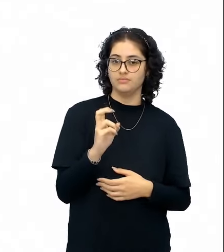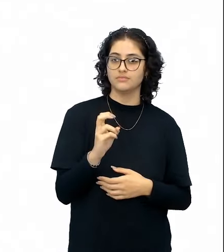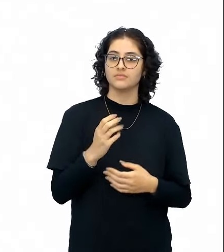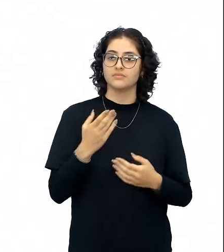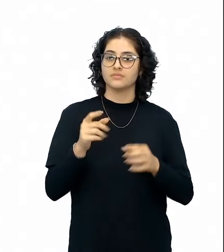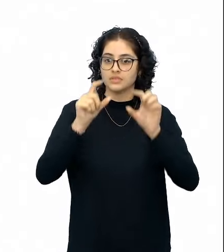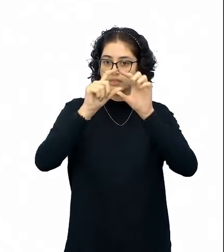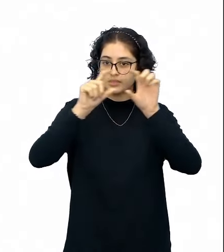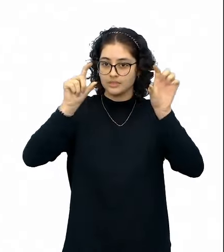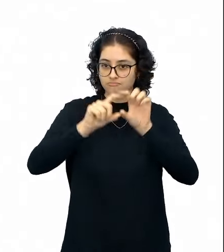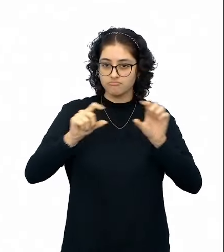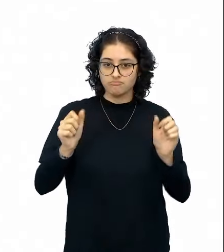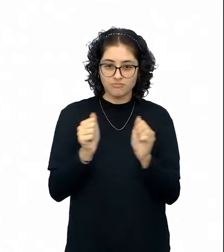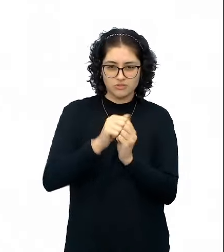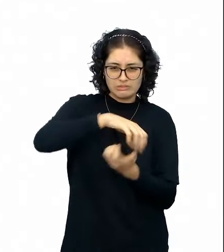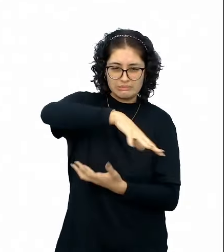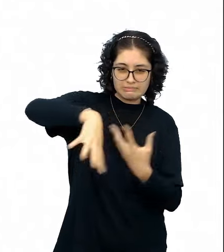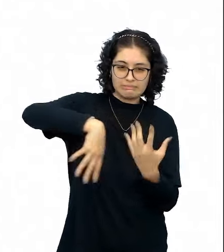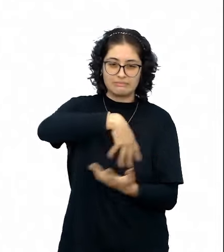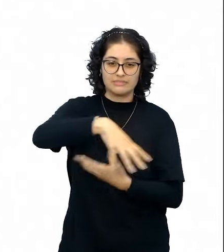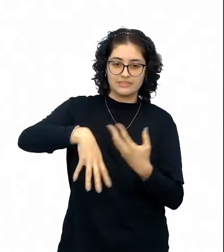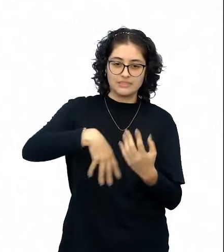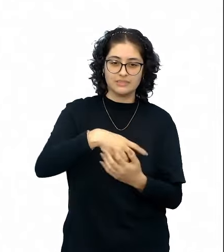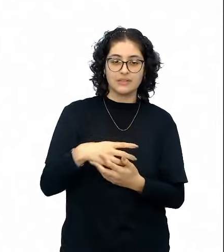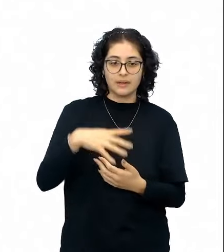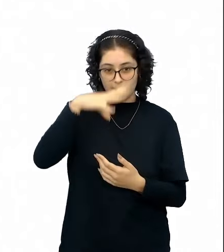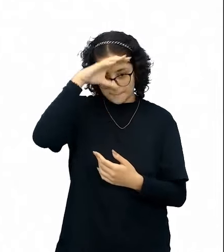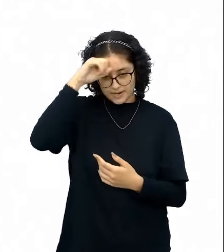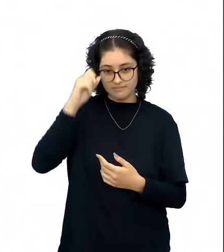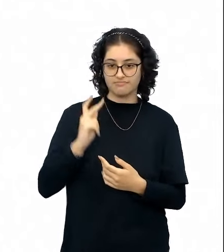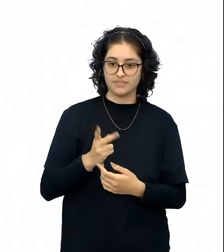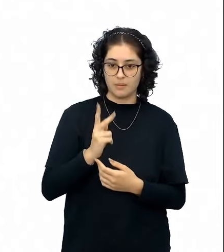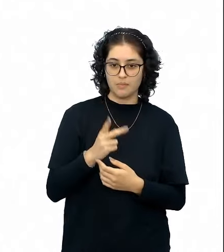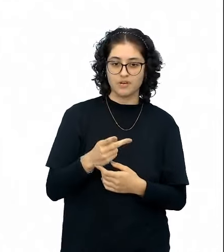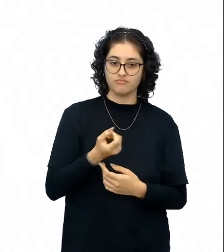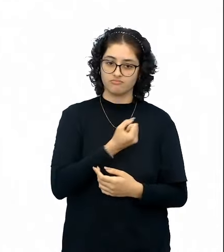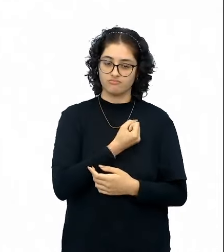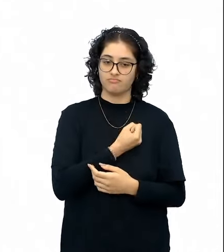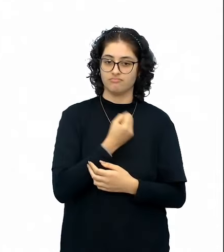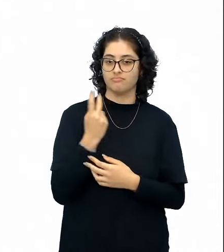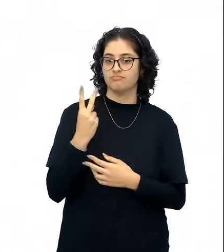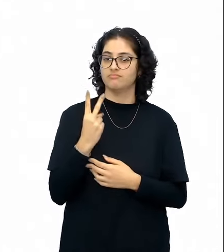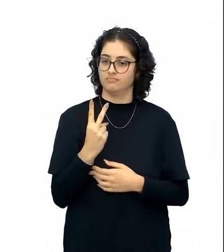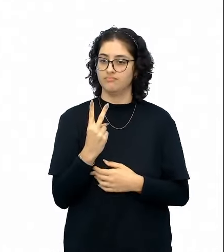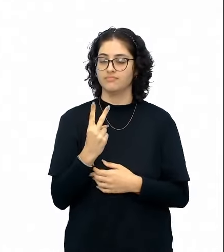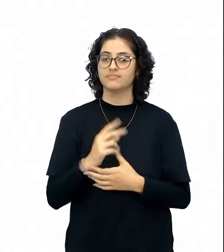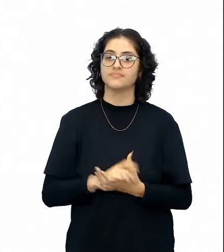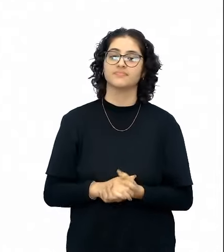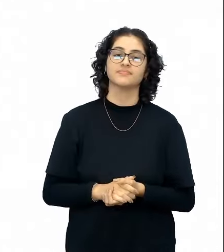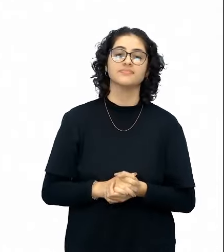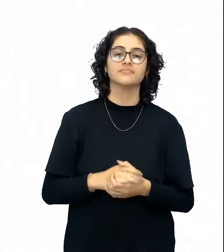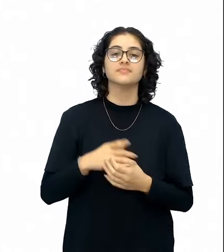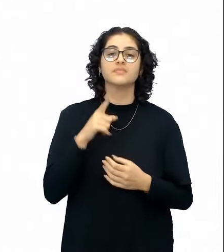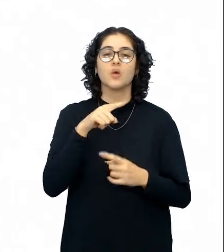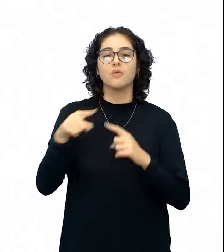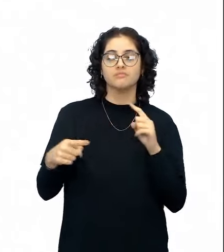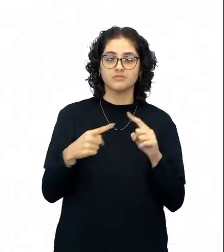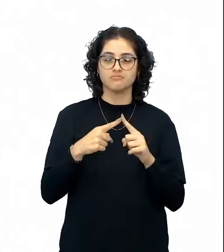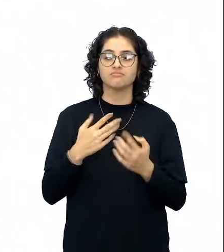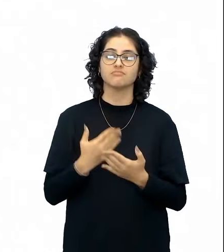junto e misturado. Aprender sempre, né, da volume 2, da SA1, nono ano do ensino fundamental. O objetivo da